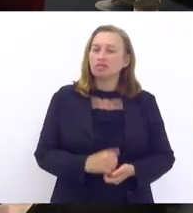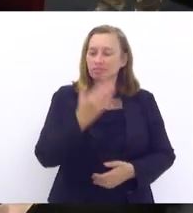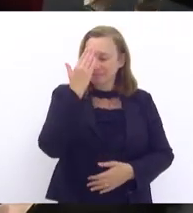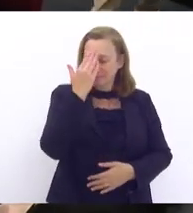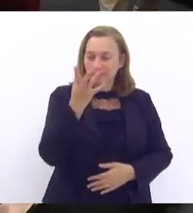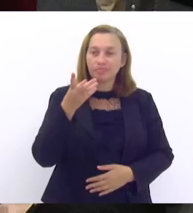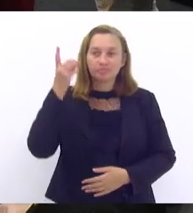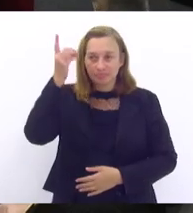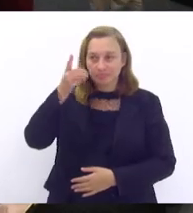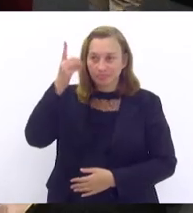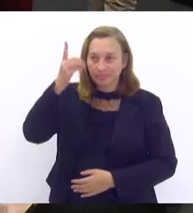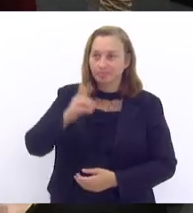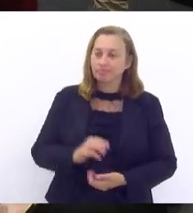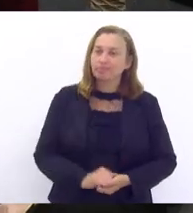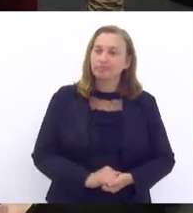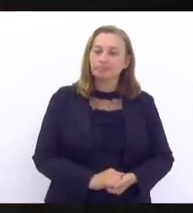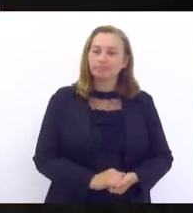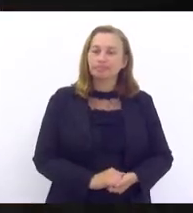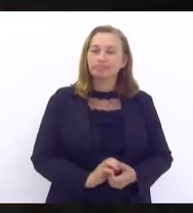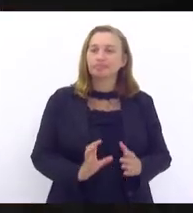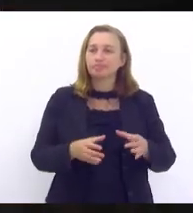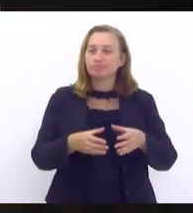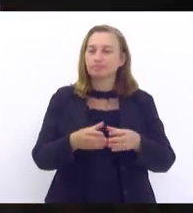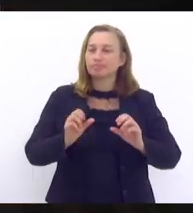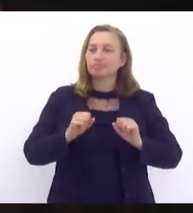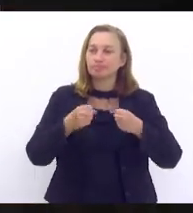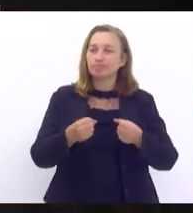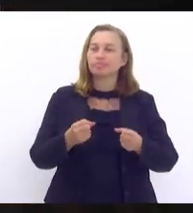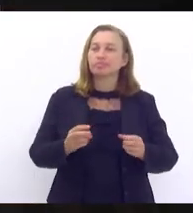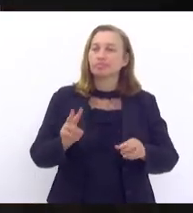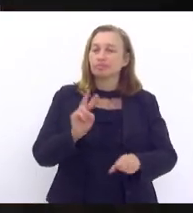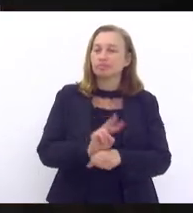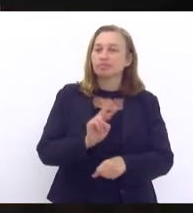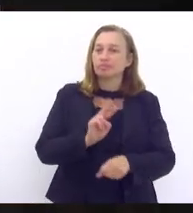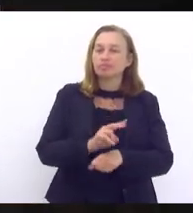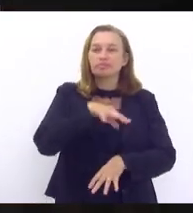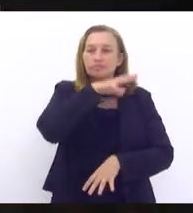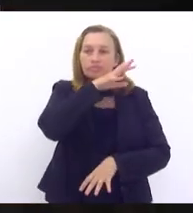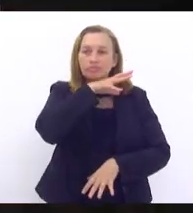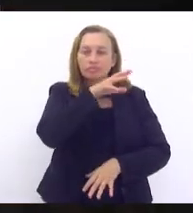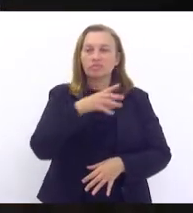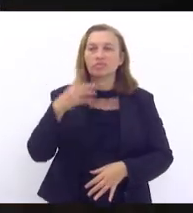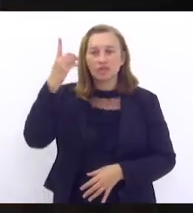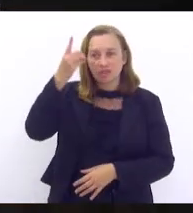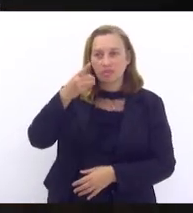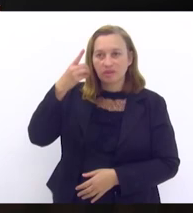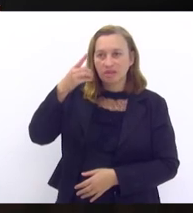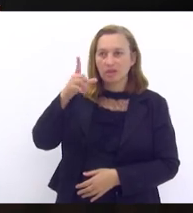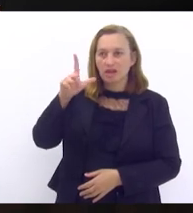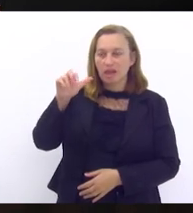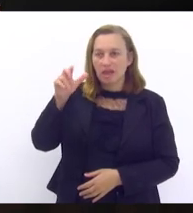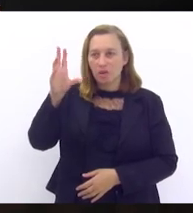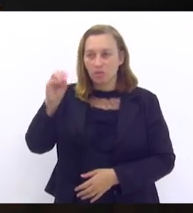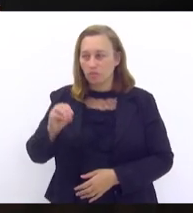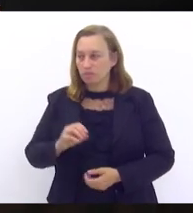Obrigado, deputado. Pela Comissão de Defesa e Proteção dos Animais, deputado Léo Vieira.